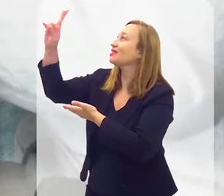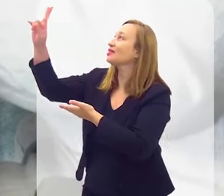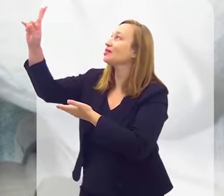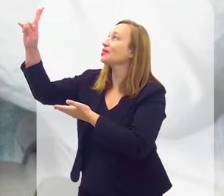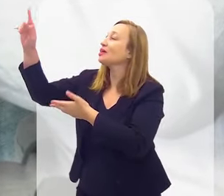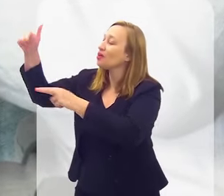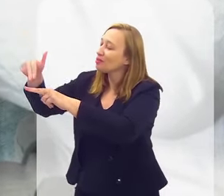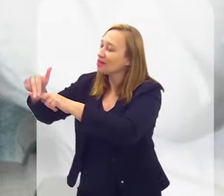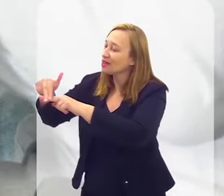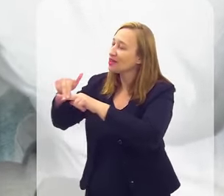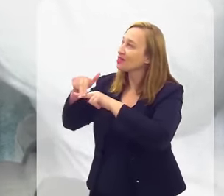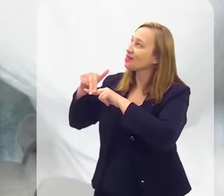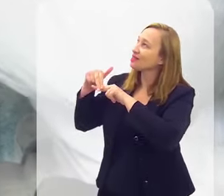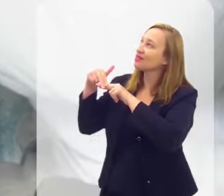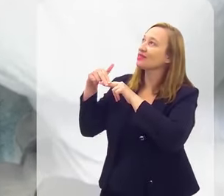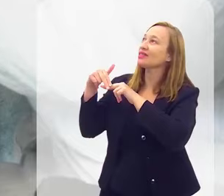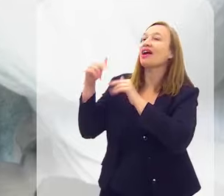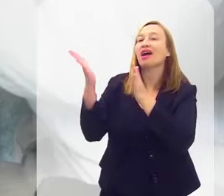senhor